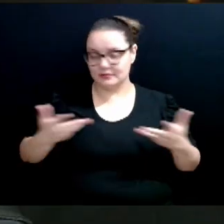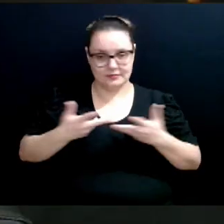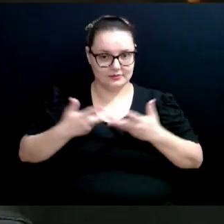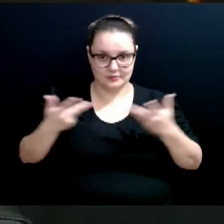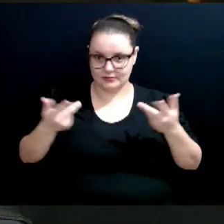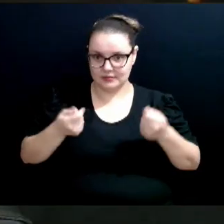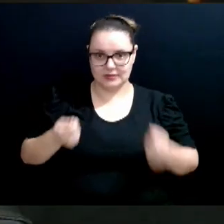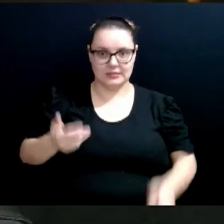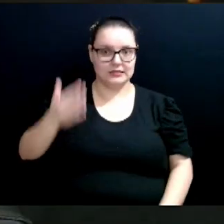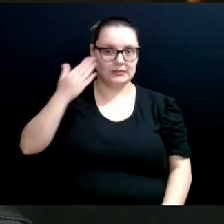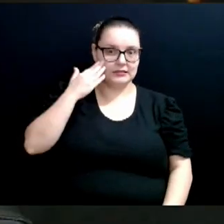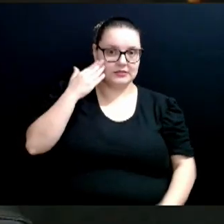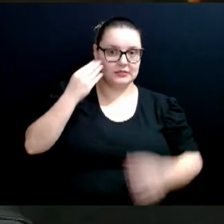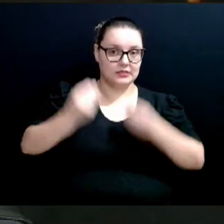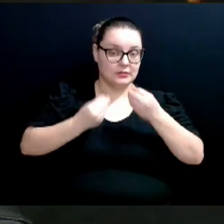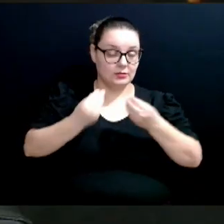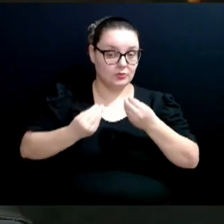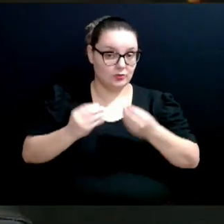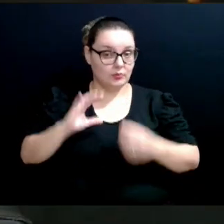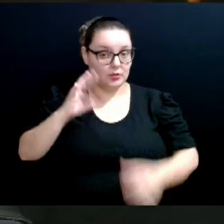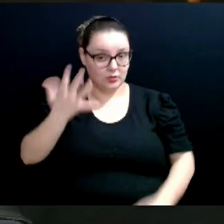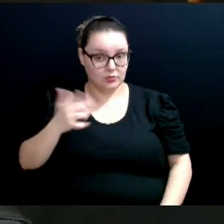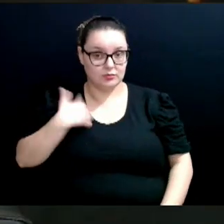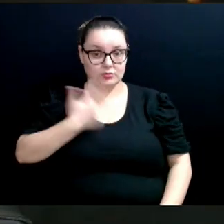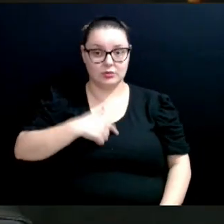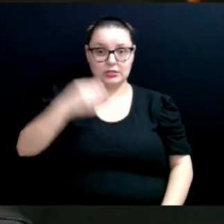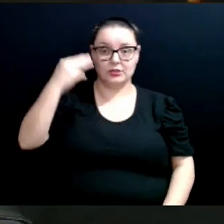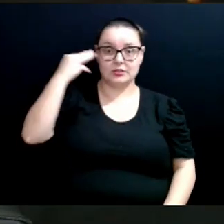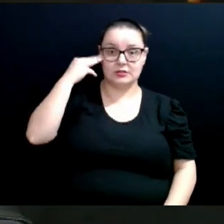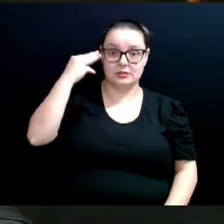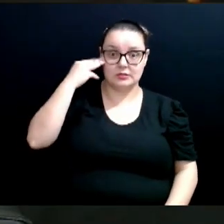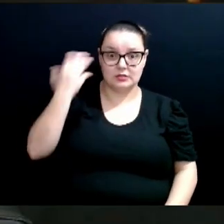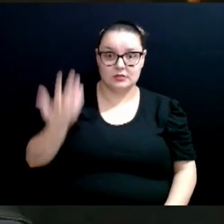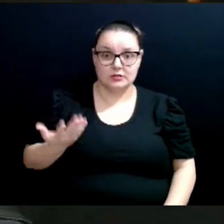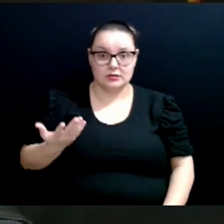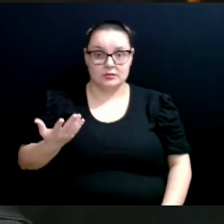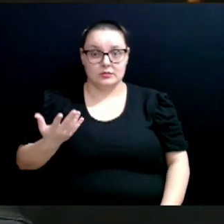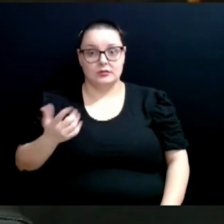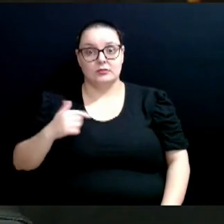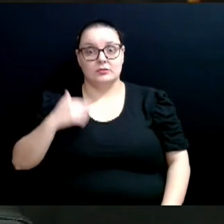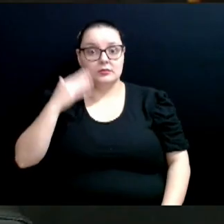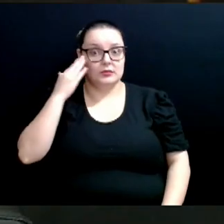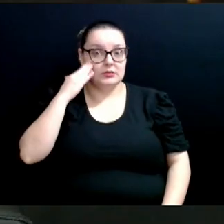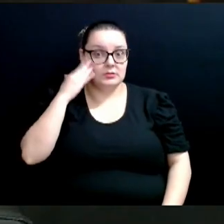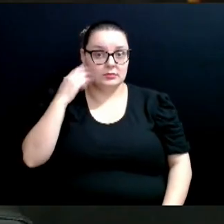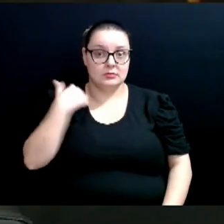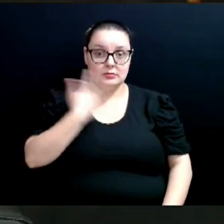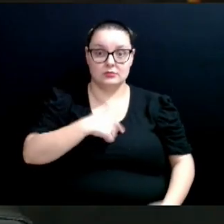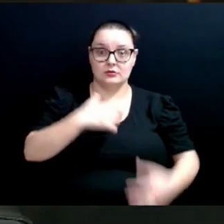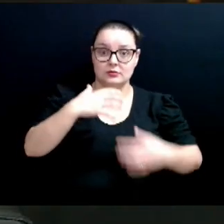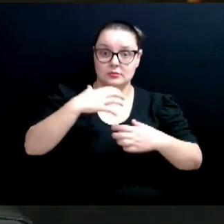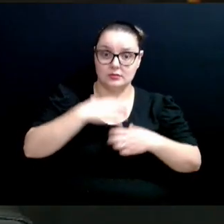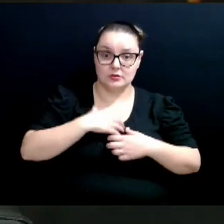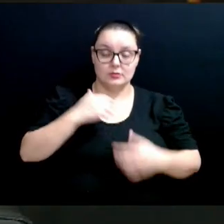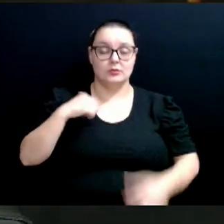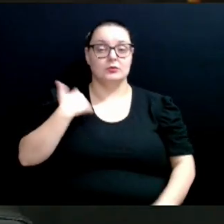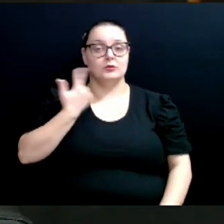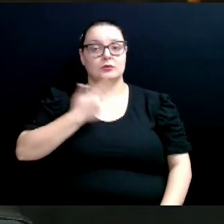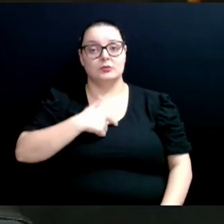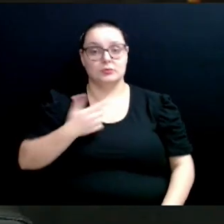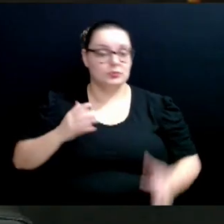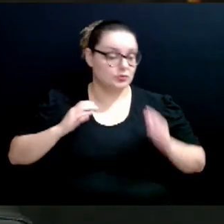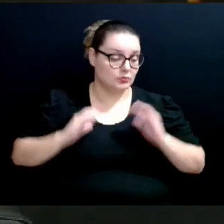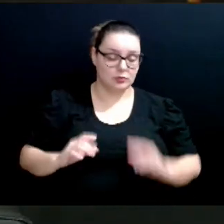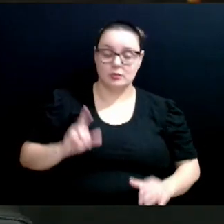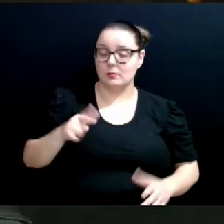como funciona a nossa mente, entender os nossos sentimentos, isso é maravilhoso,